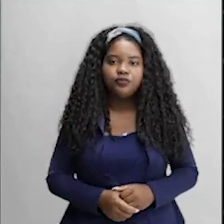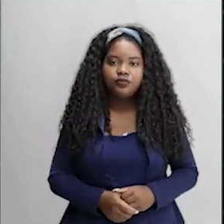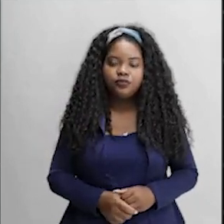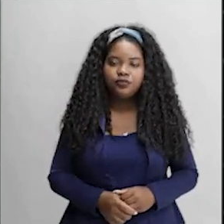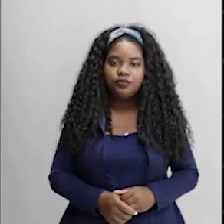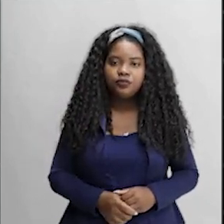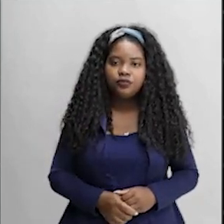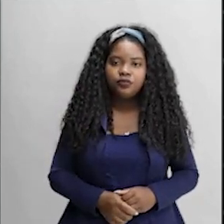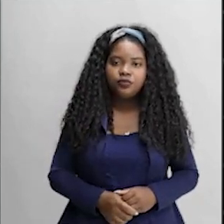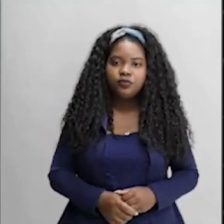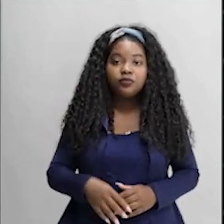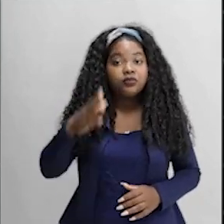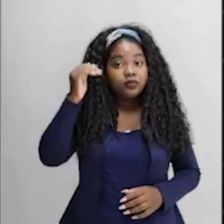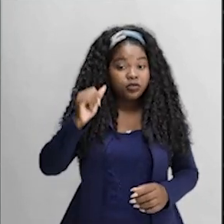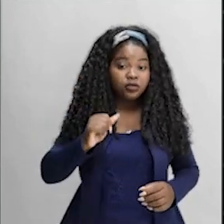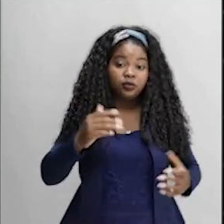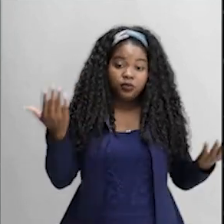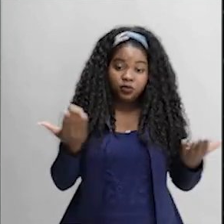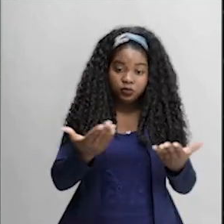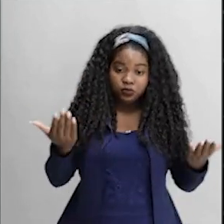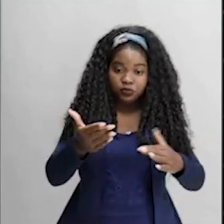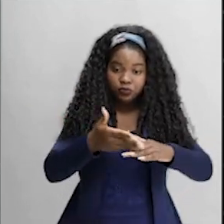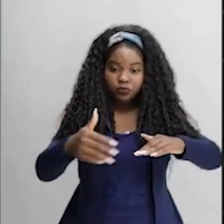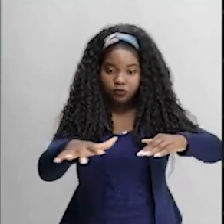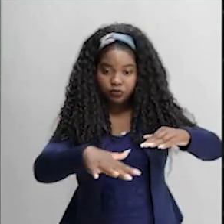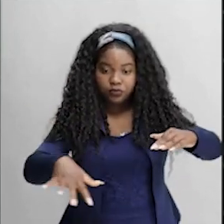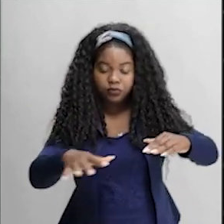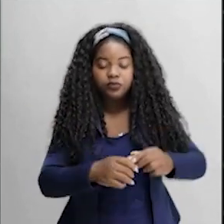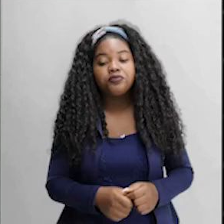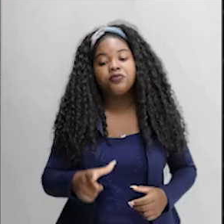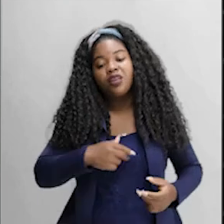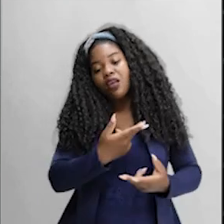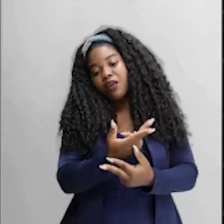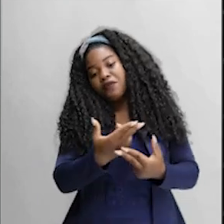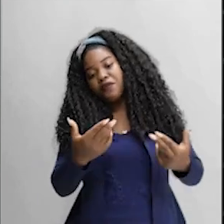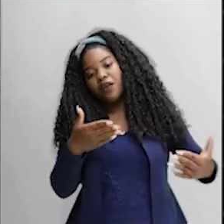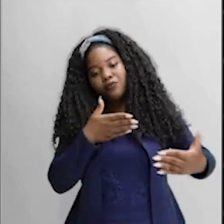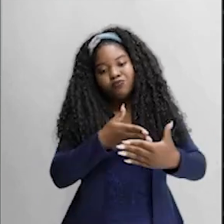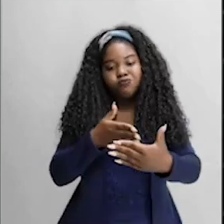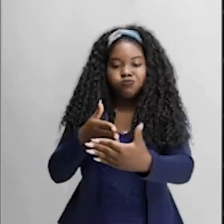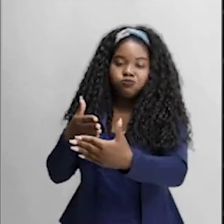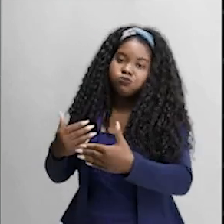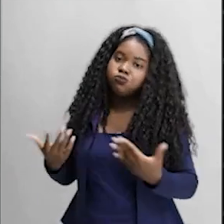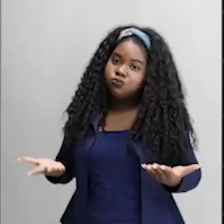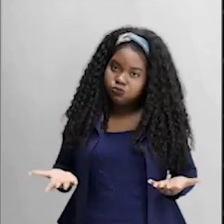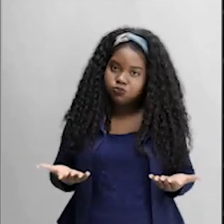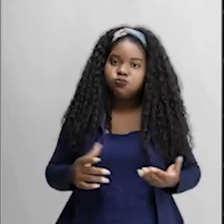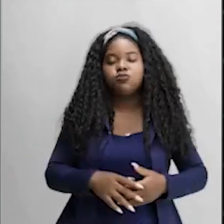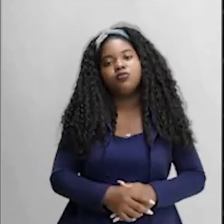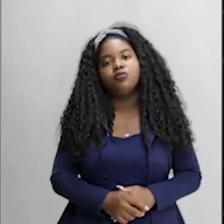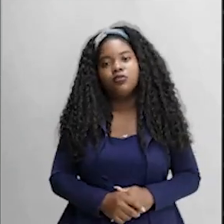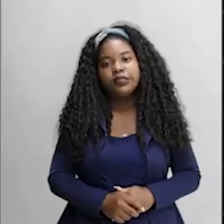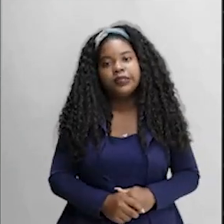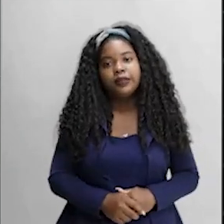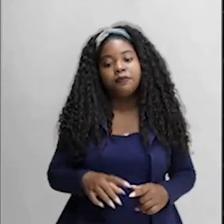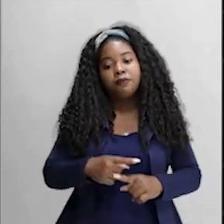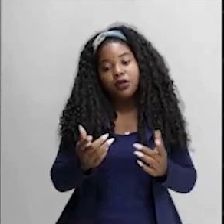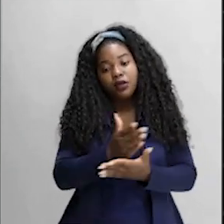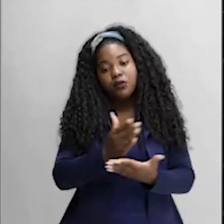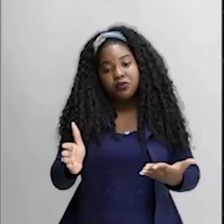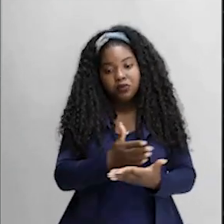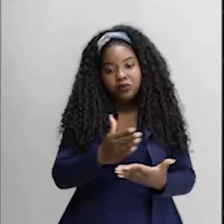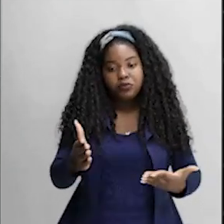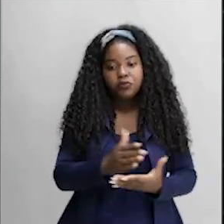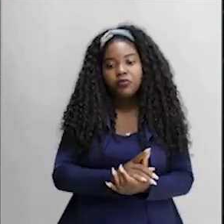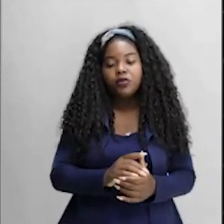Tá? Vocês sabem que no mundo que nós vivemos hoje, nós fazemos uma série de intervenções aqui. Mas algumas coisas realmente você não vai